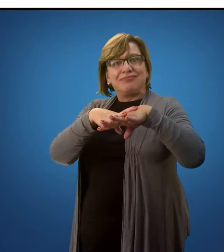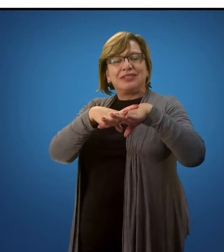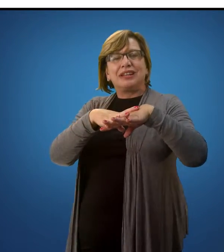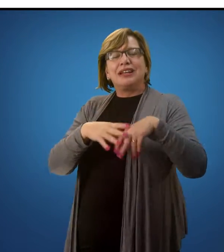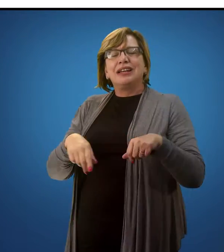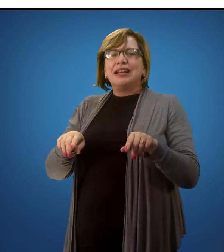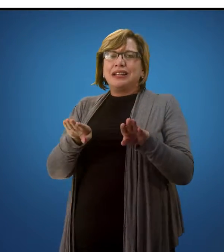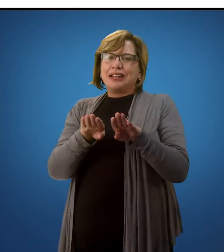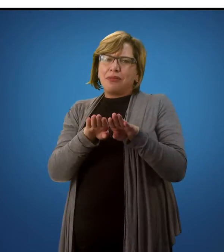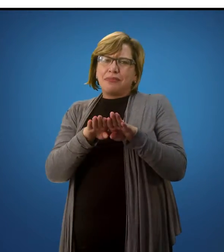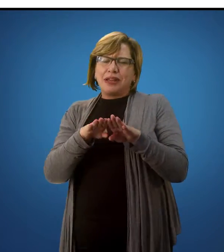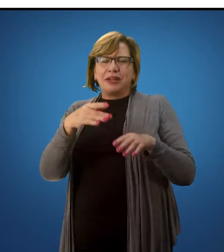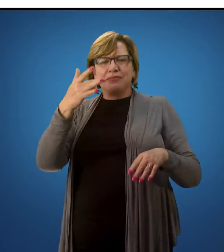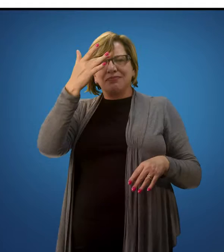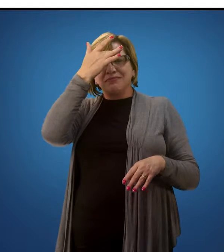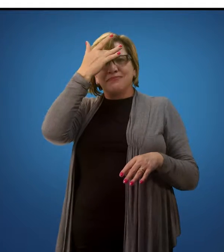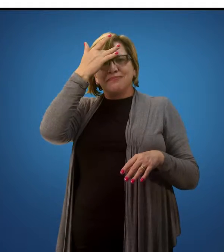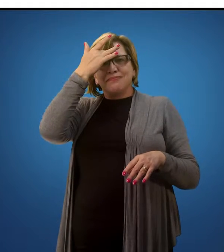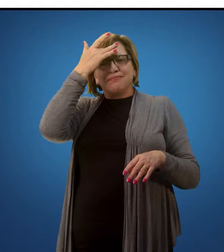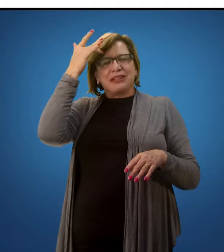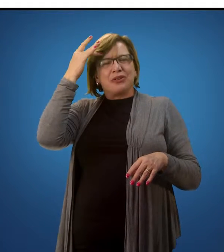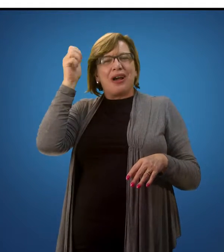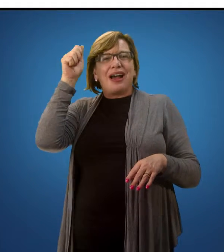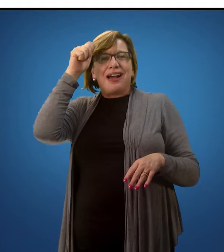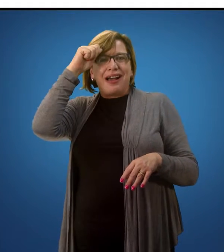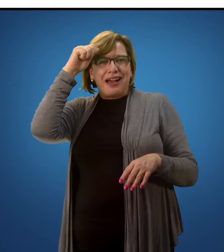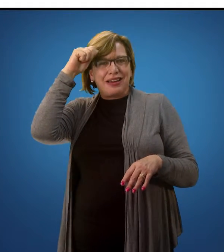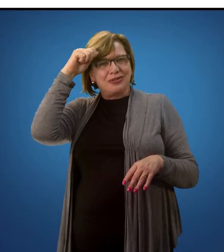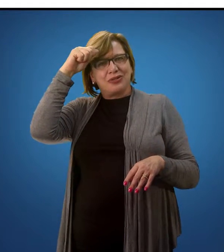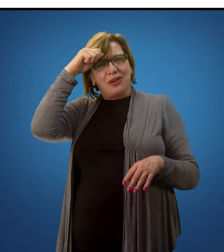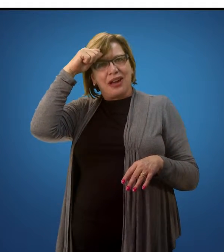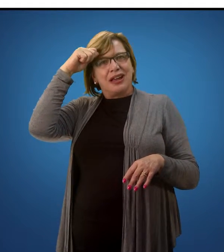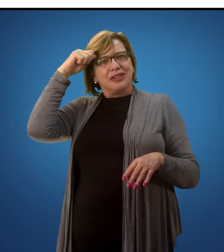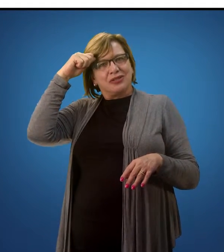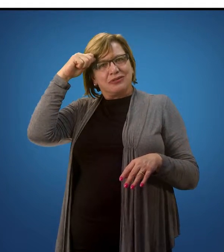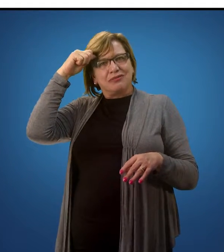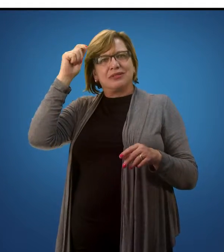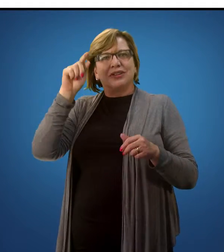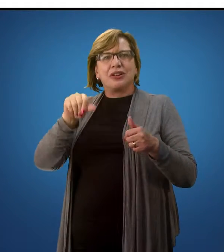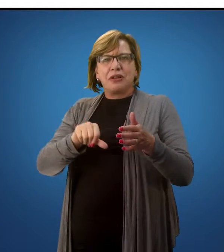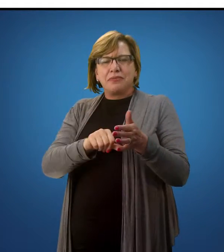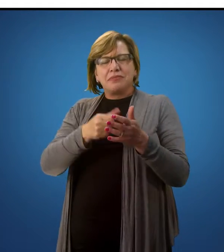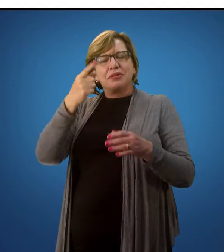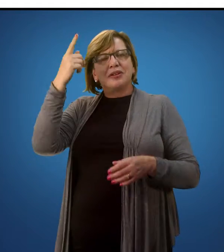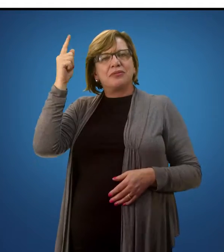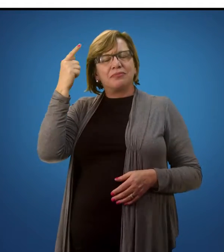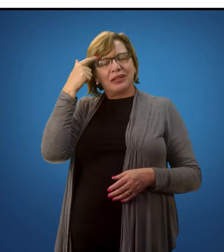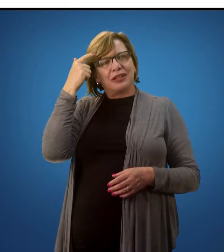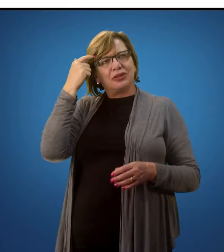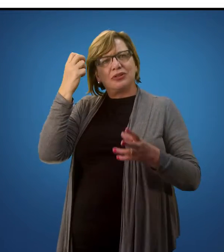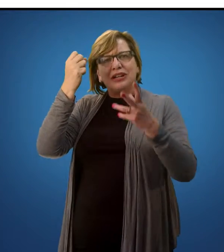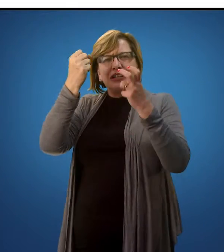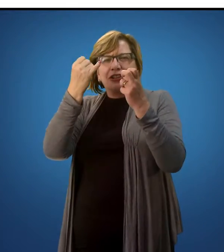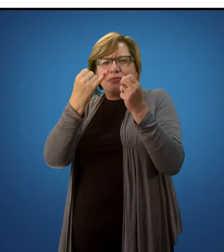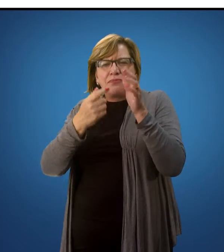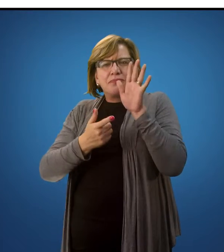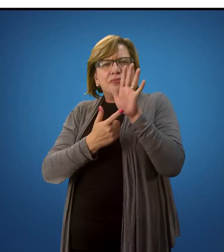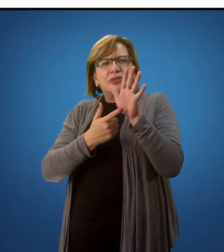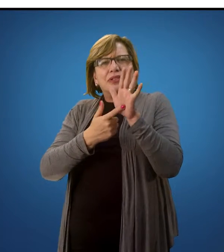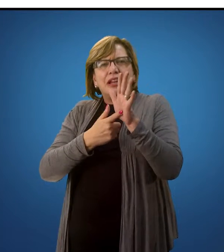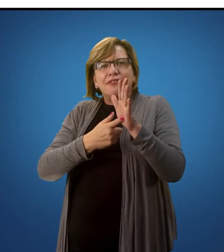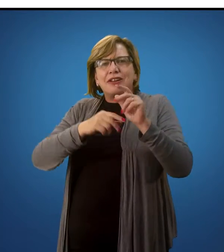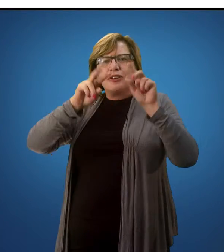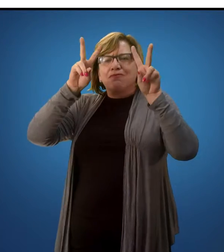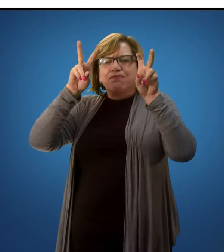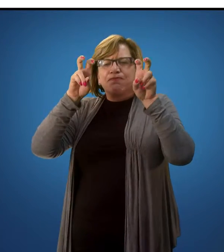vamos pensar também no grande estoques aristóteles ele foi o primeiro pensador que fez a classificação das